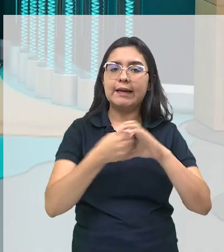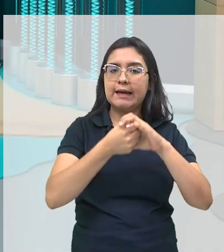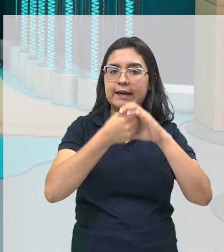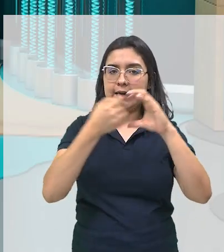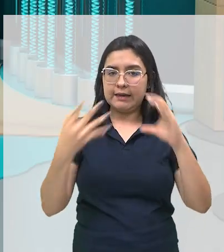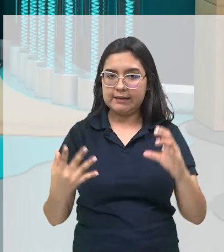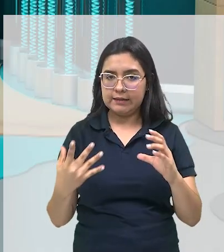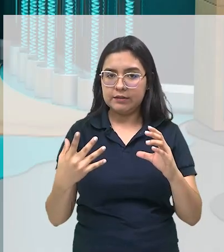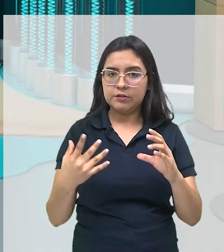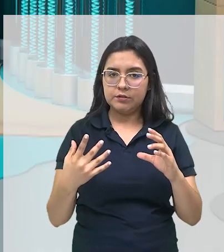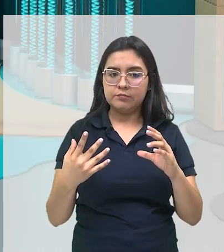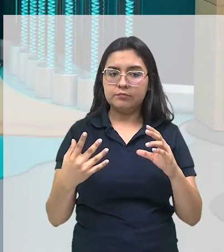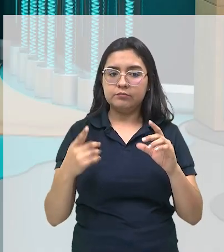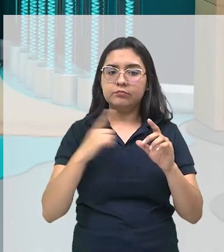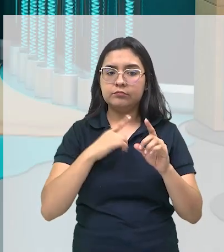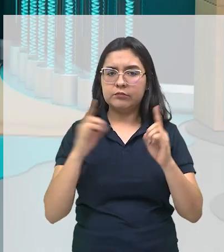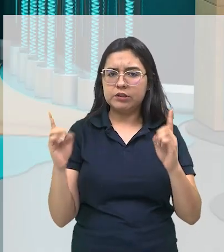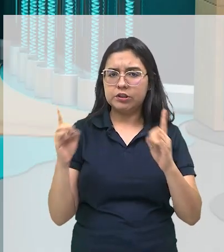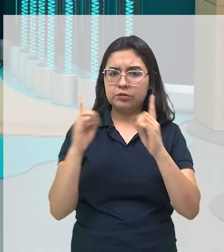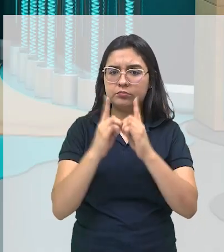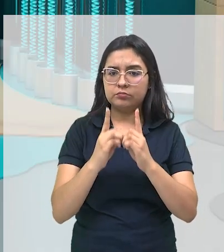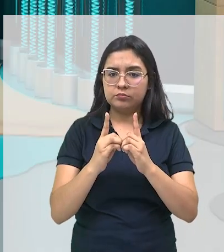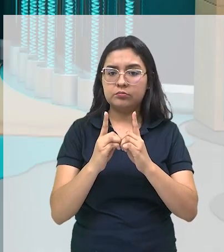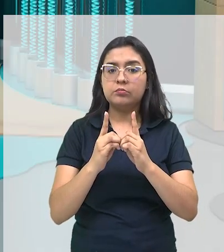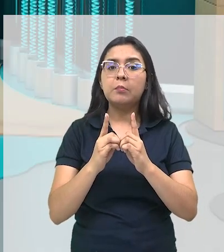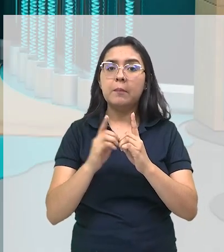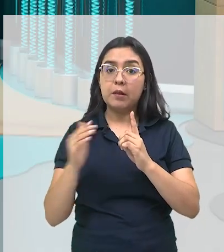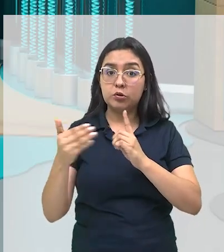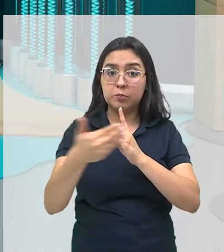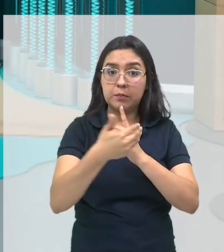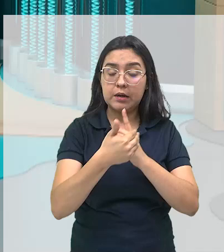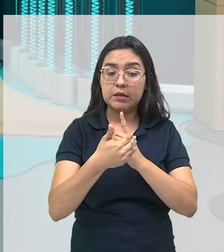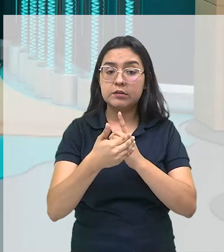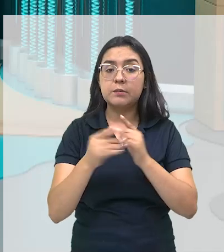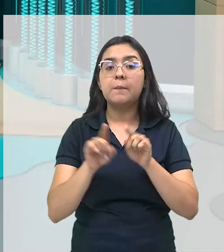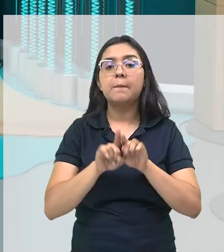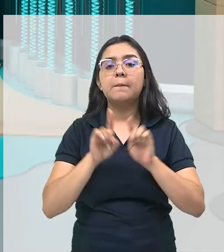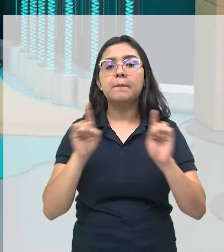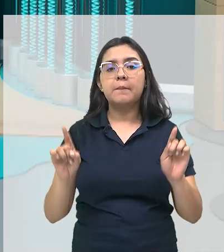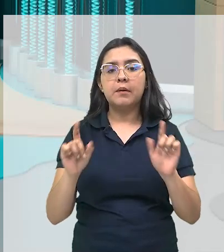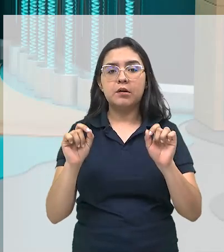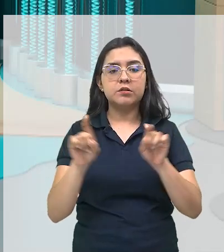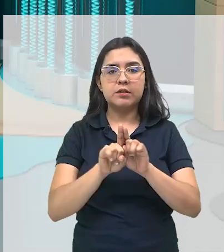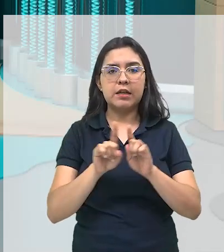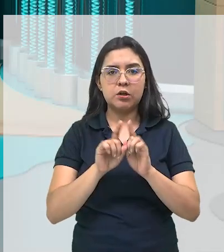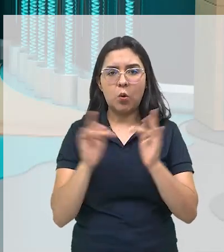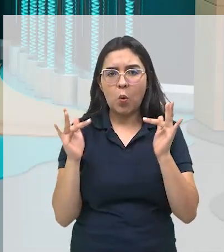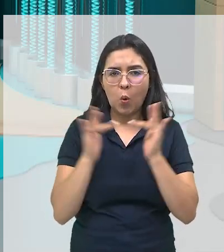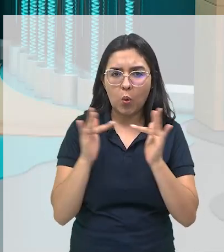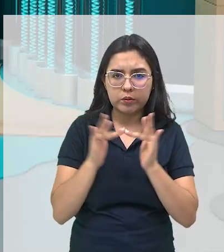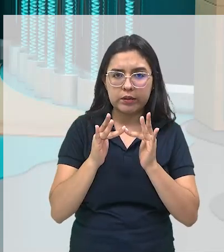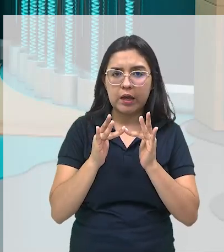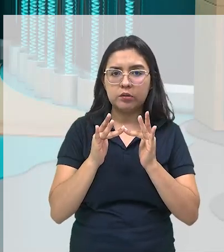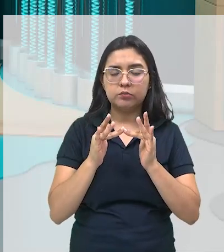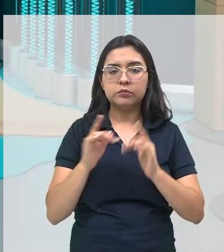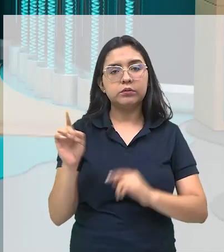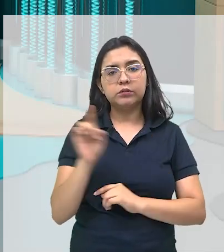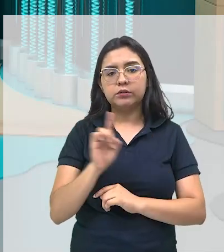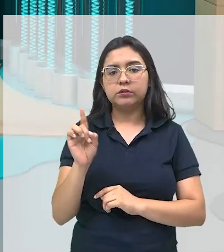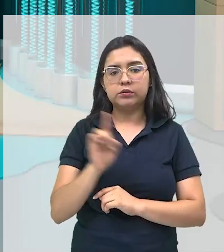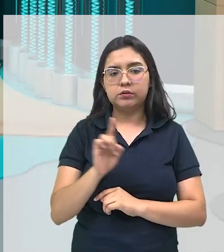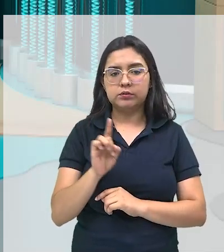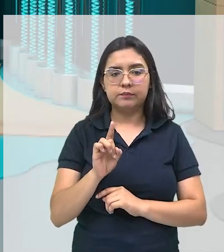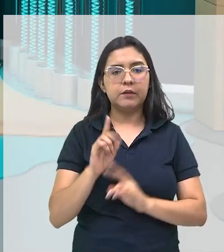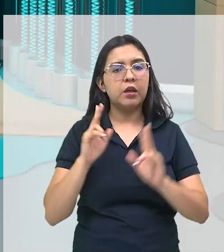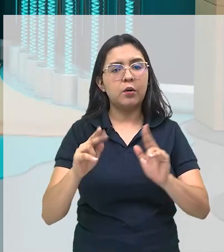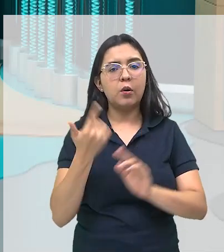pares, ó, eles estão conectados pelos braços, mas eles não se encostam, né, completamente, tipo em